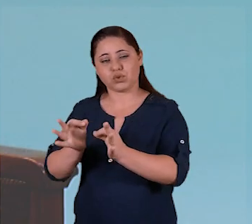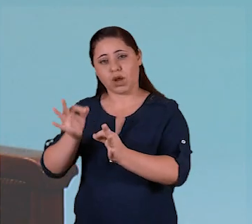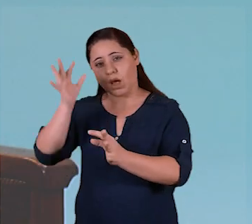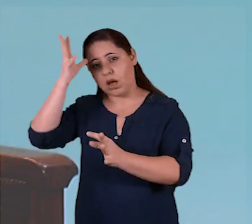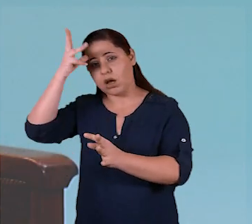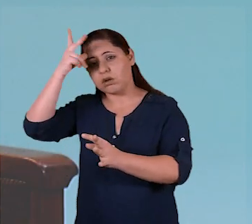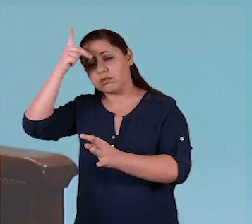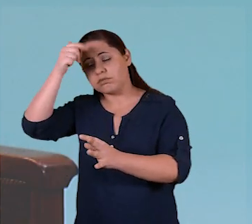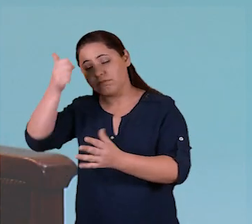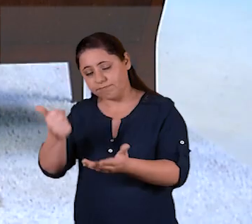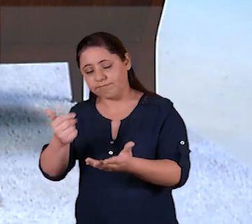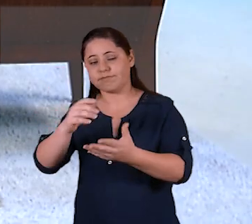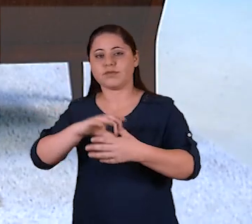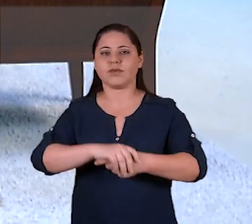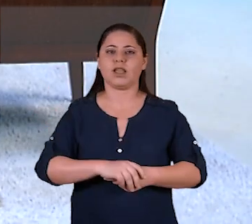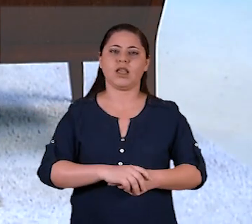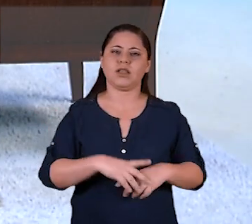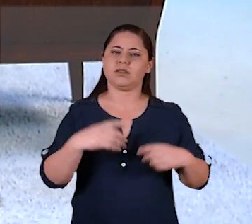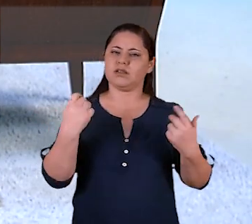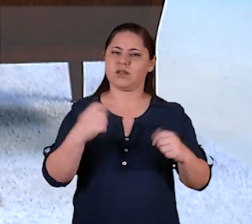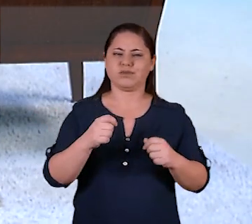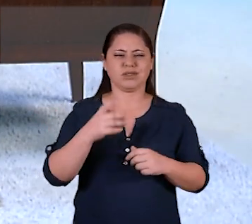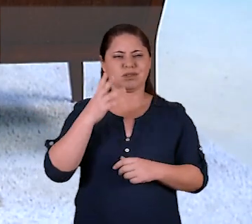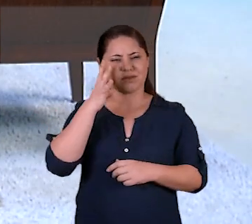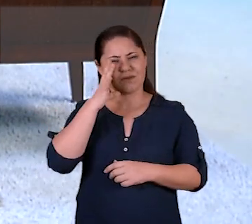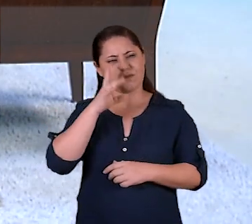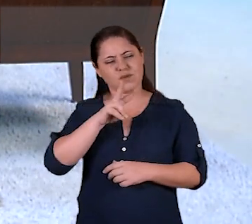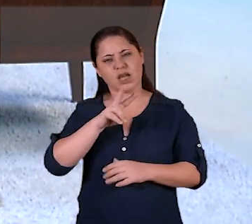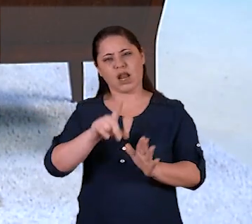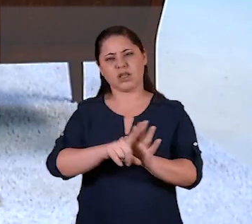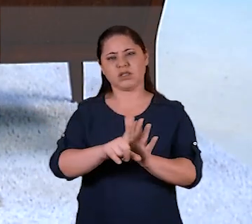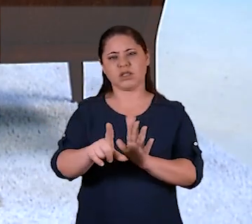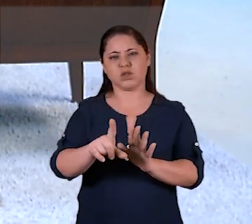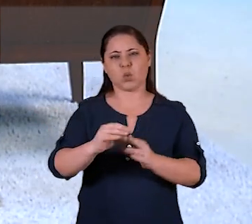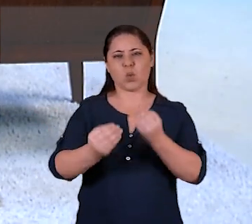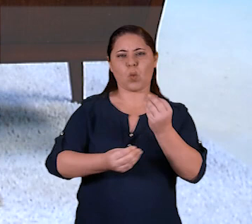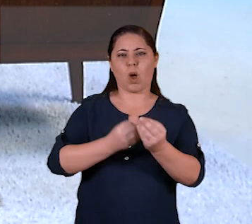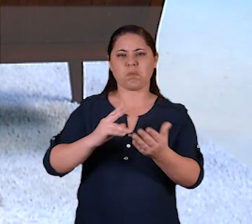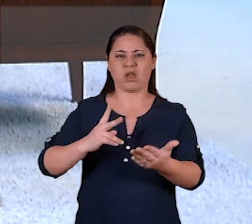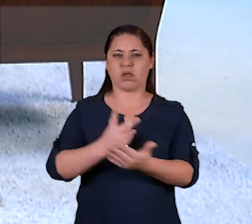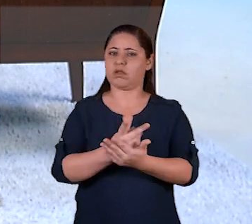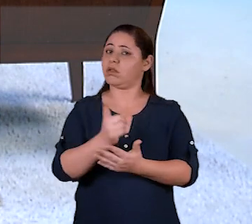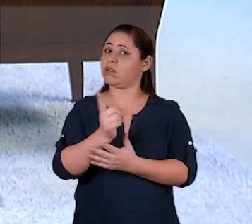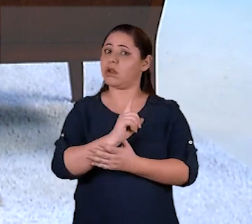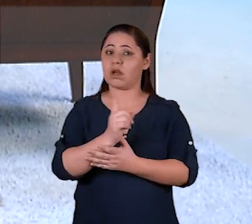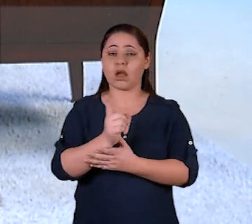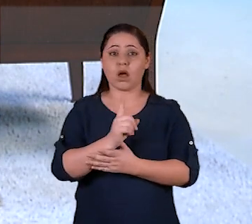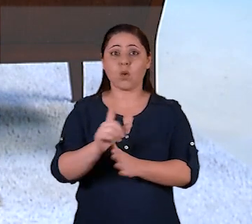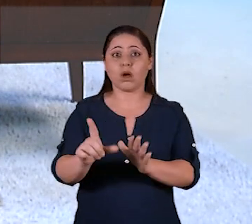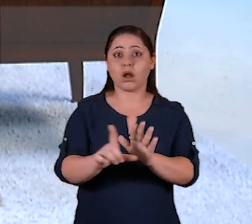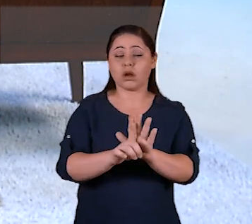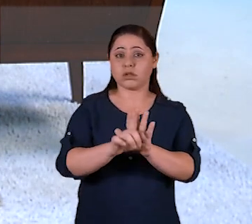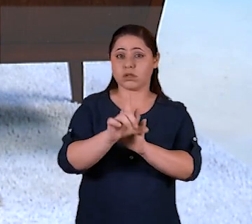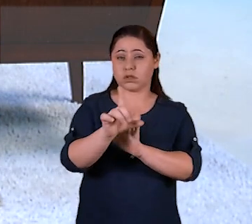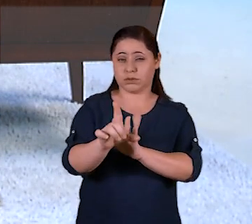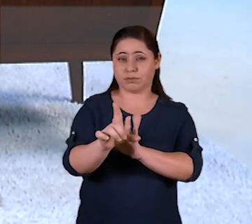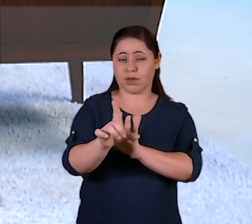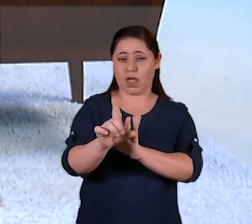Então, eu acredito que a gente não precisa ter uma impressão tão pessimista da legislação. De jeito nenhum, de jeito nenhum.